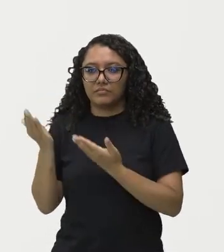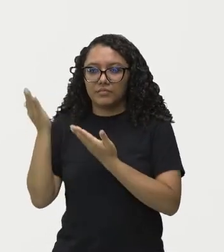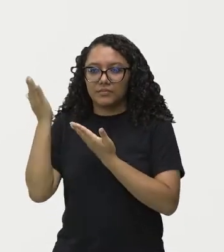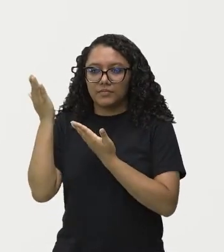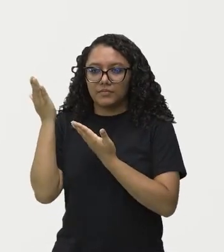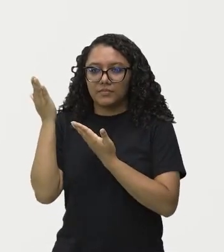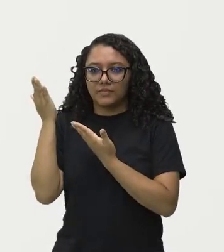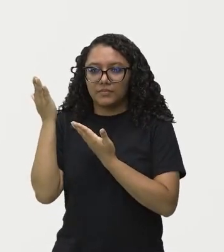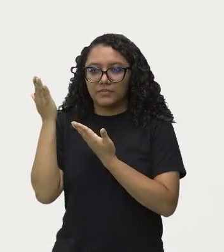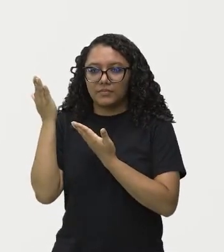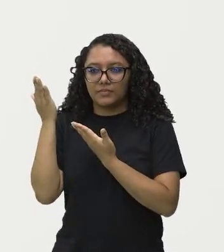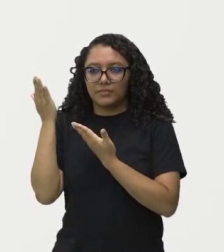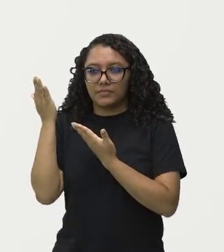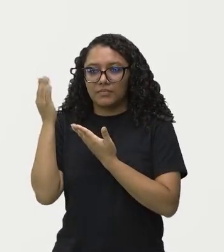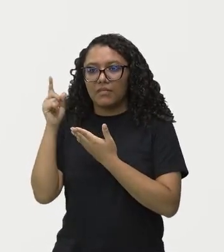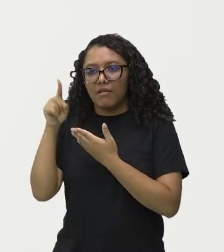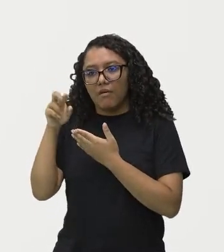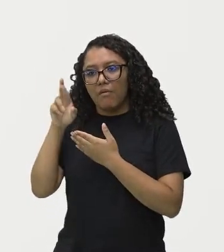nós temos o raio que